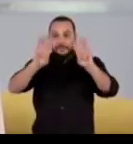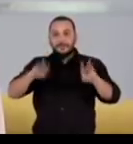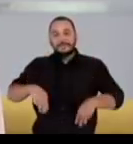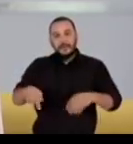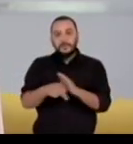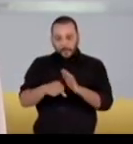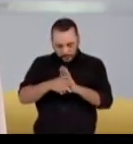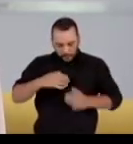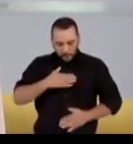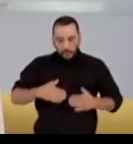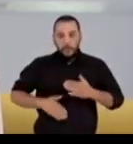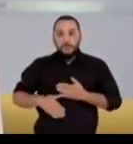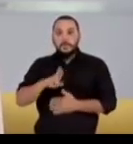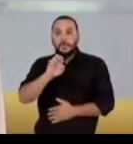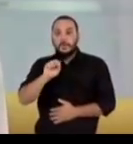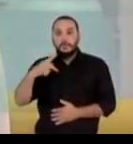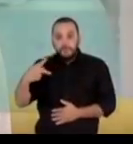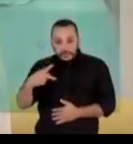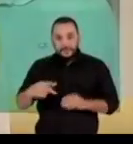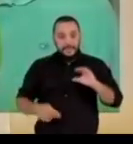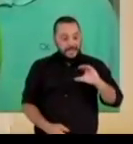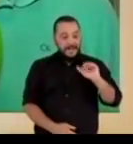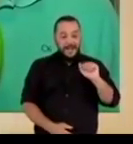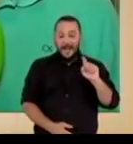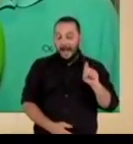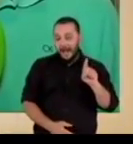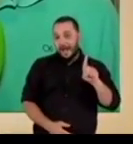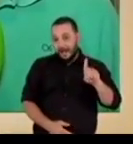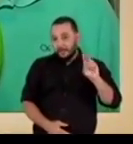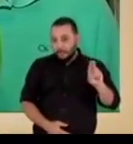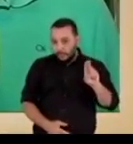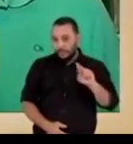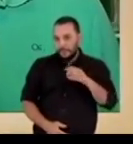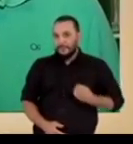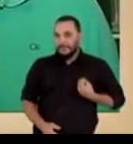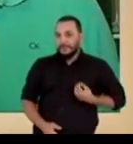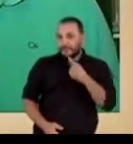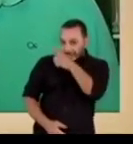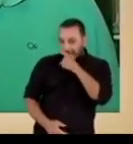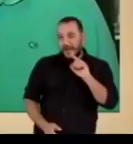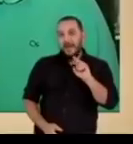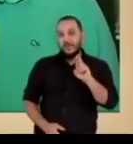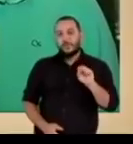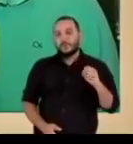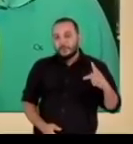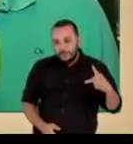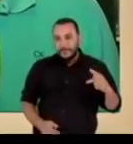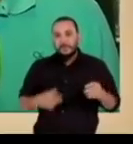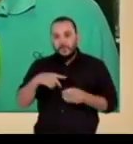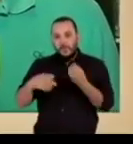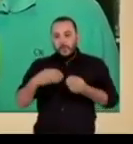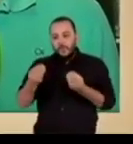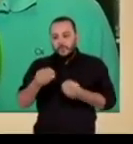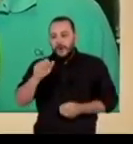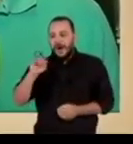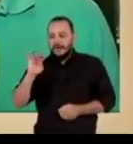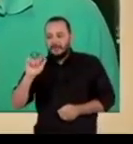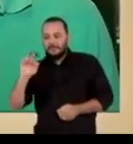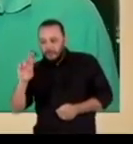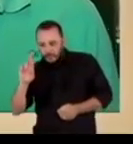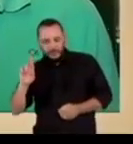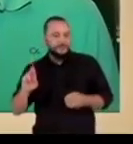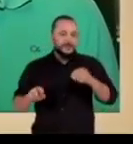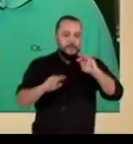Anatomia Humana da USP. E o Cadu Cortez está lá para contar um pouco mais sobre a relação do Arthur com o museu.